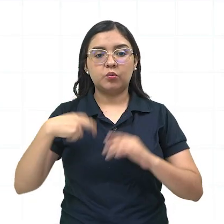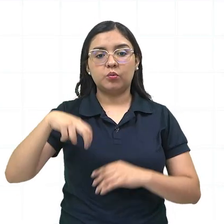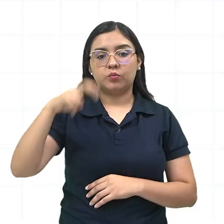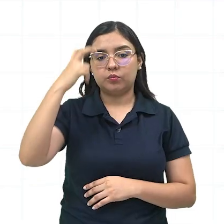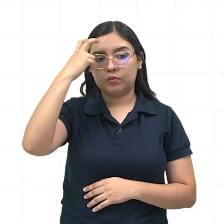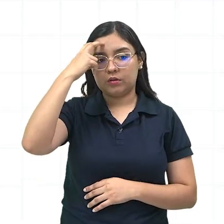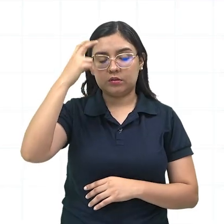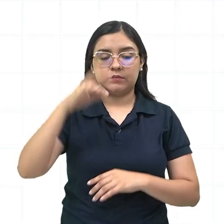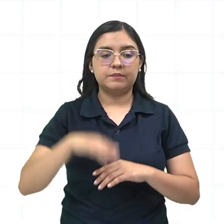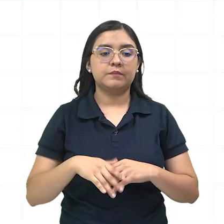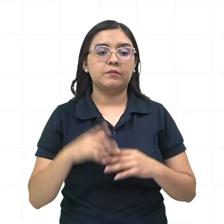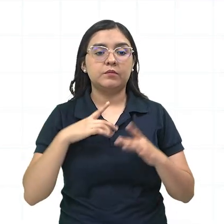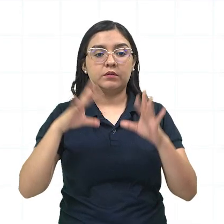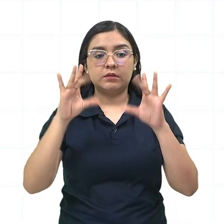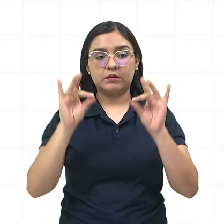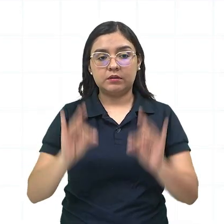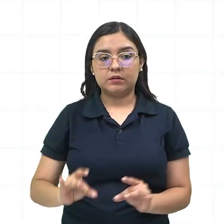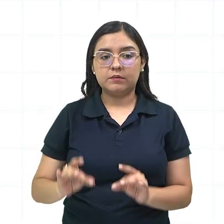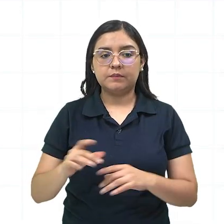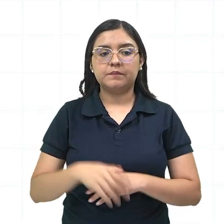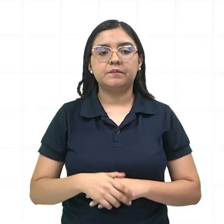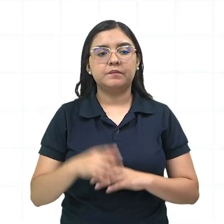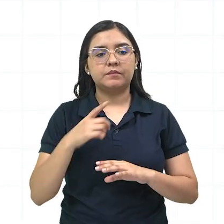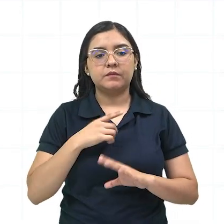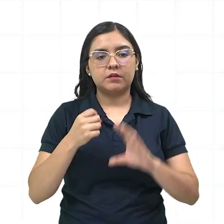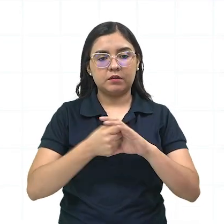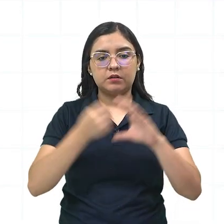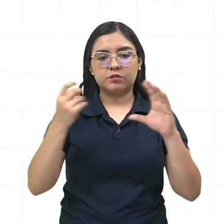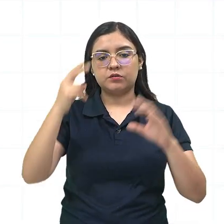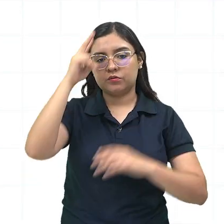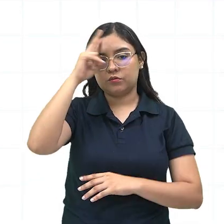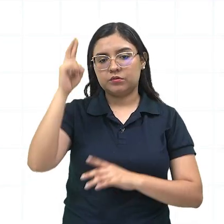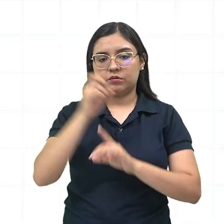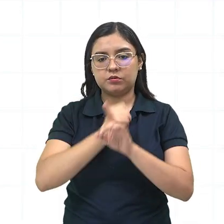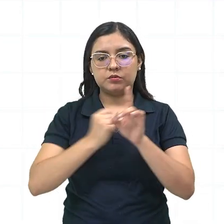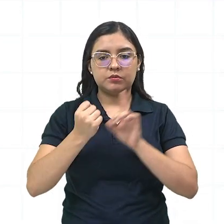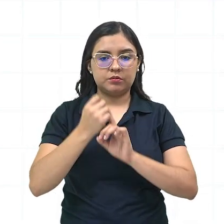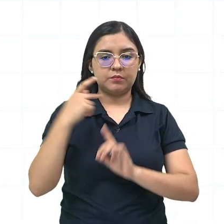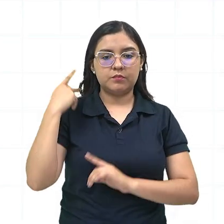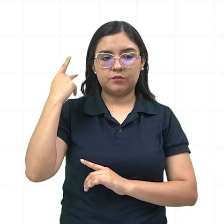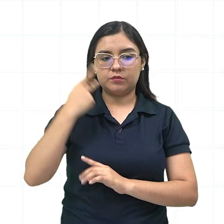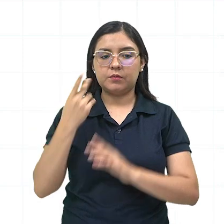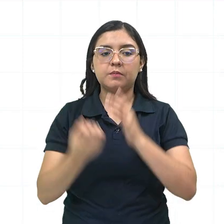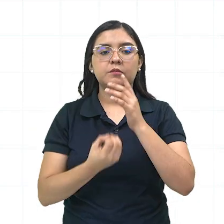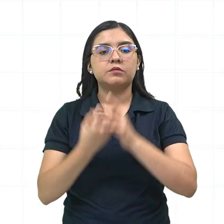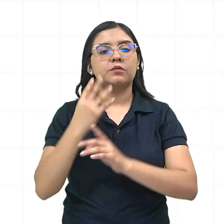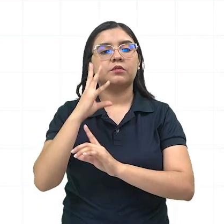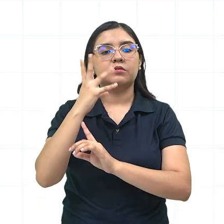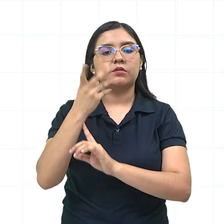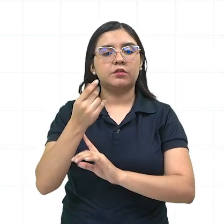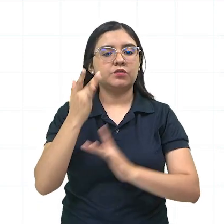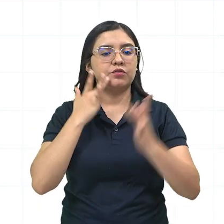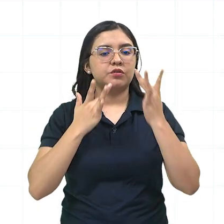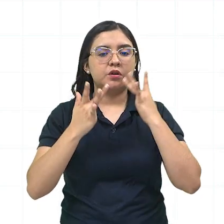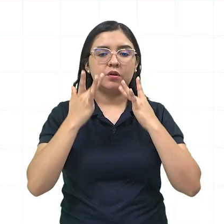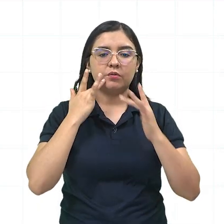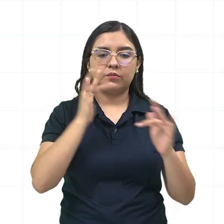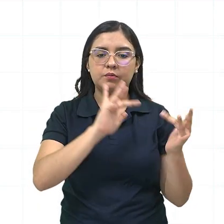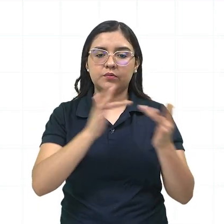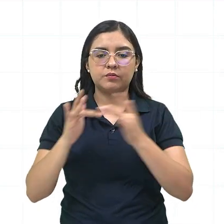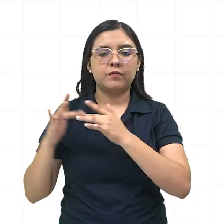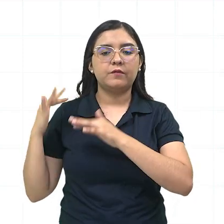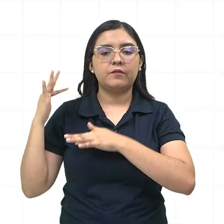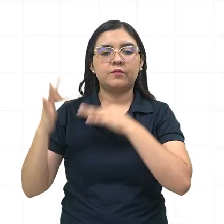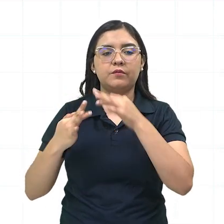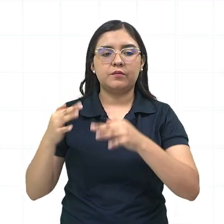Culturais, como detalhamento, aspectos históricos, sociais e políticos da produção artística do teatro no